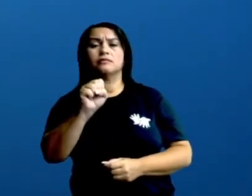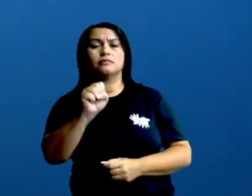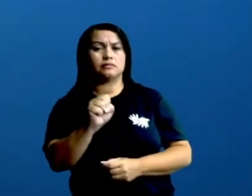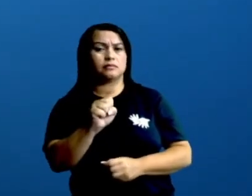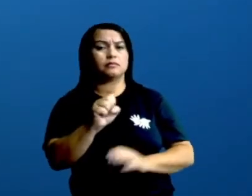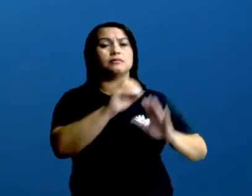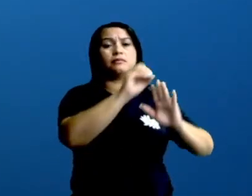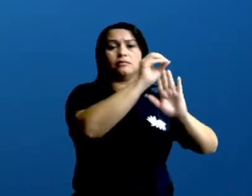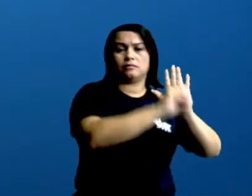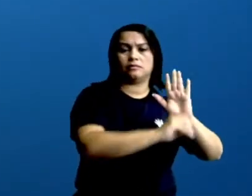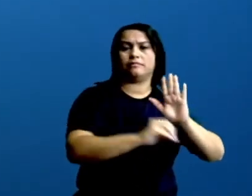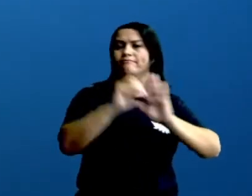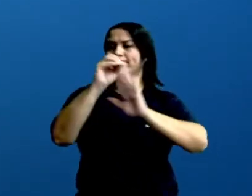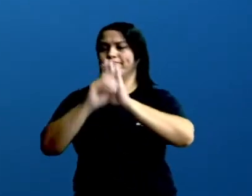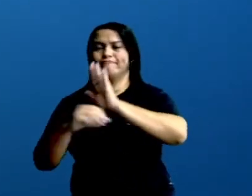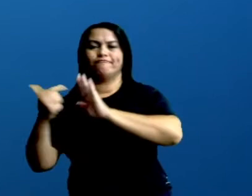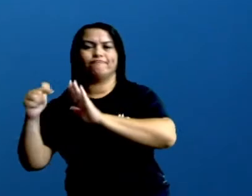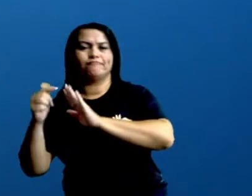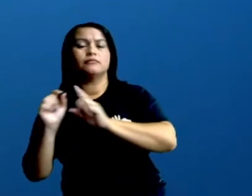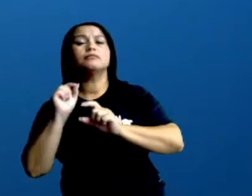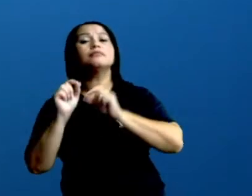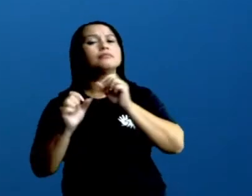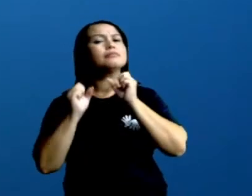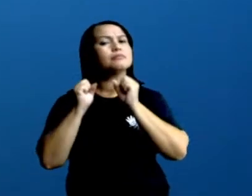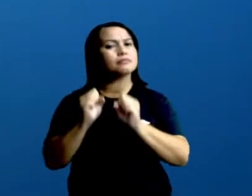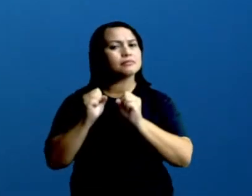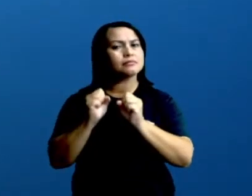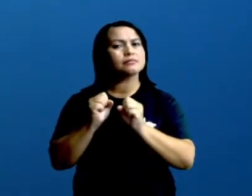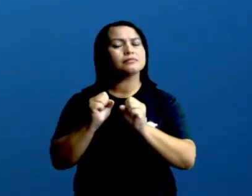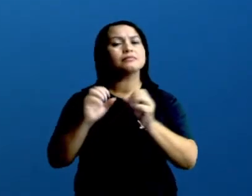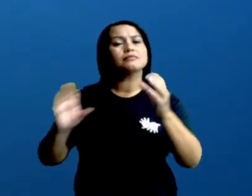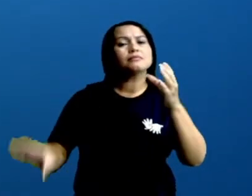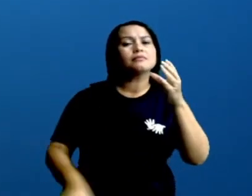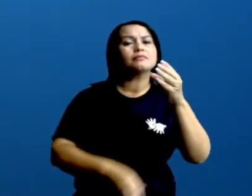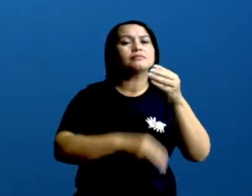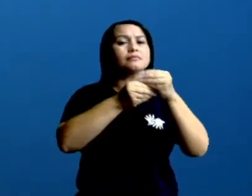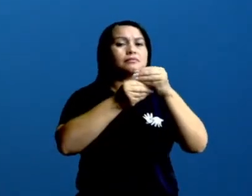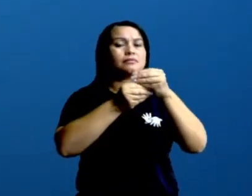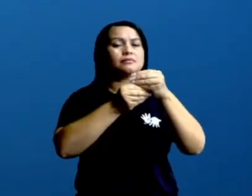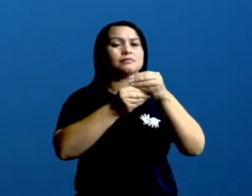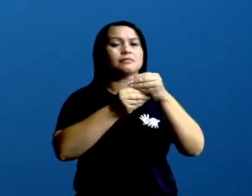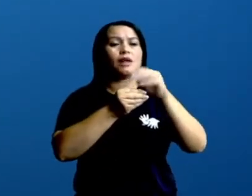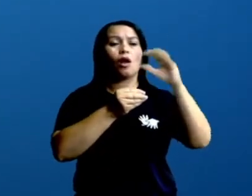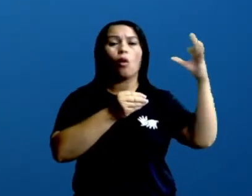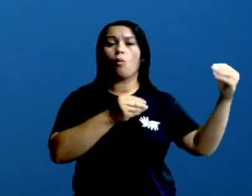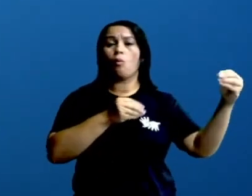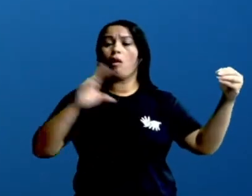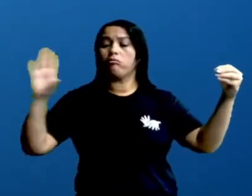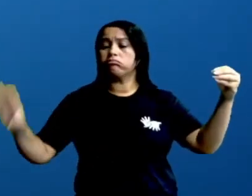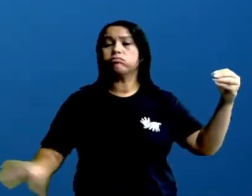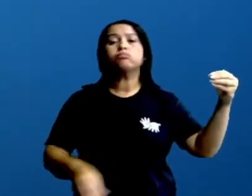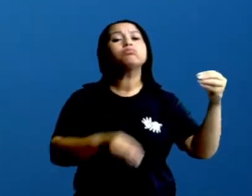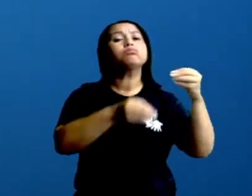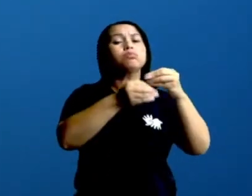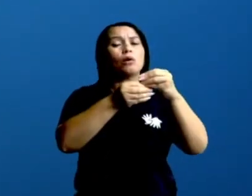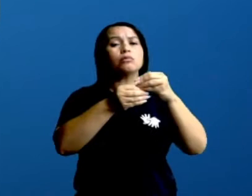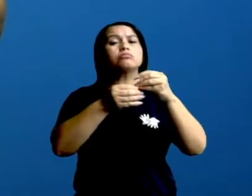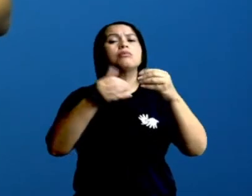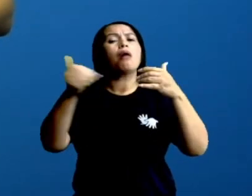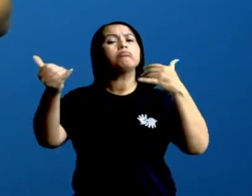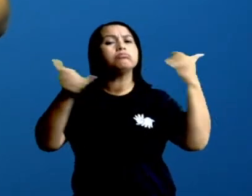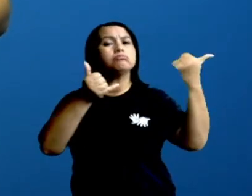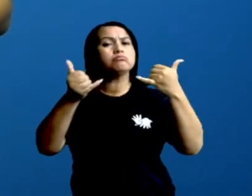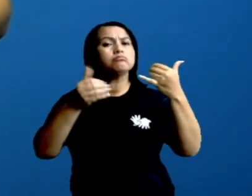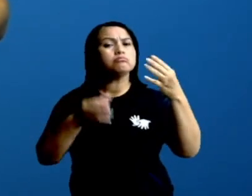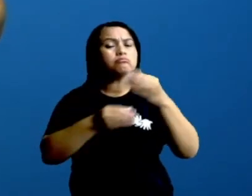não oficiais, elas podem ser o quê? Complementares. Uma pode completar a informação que a